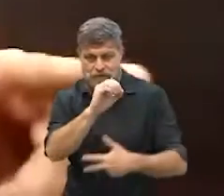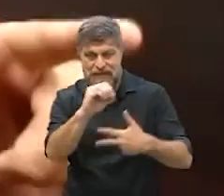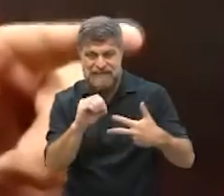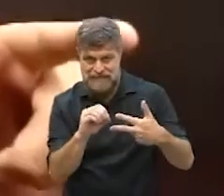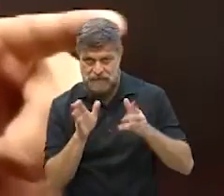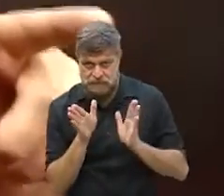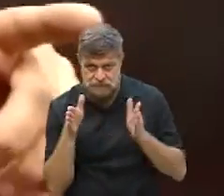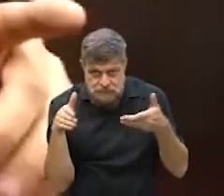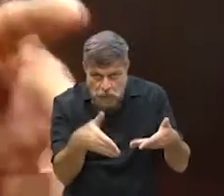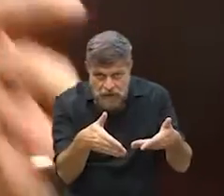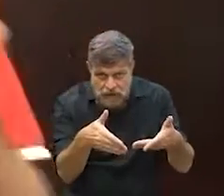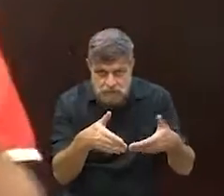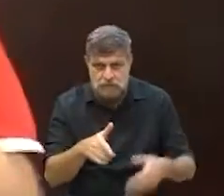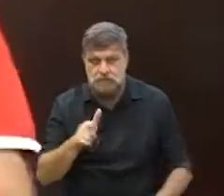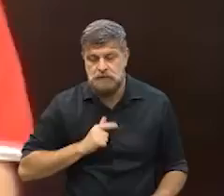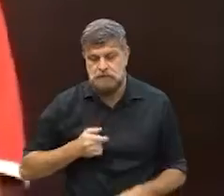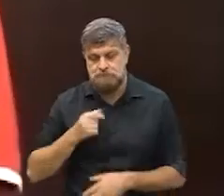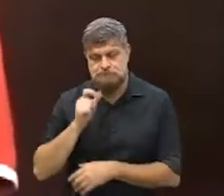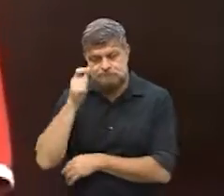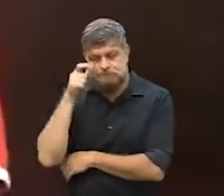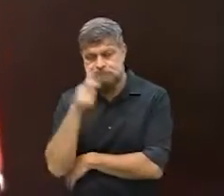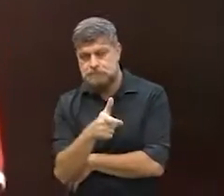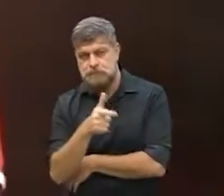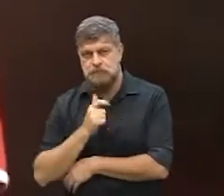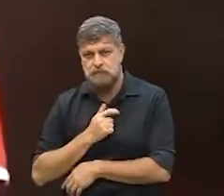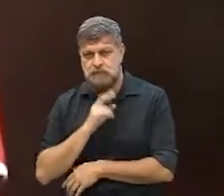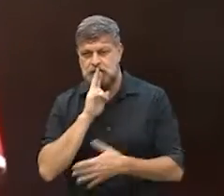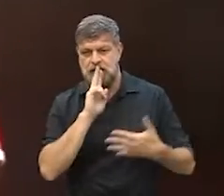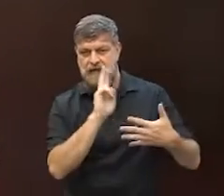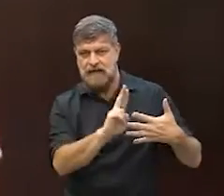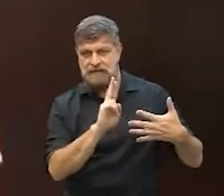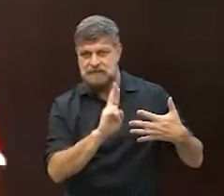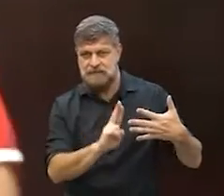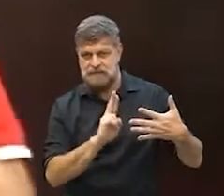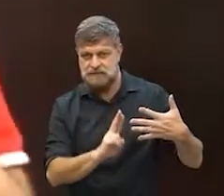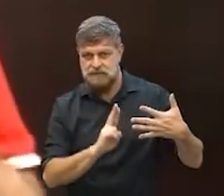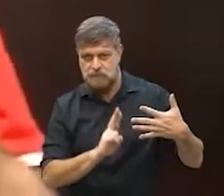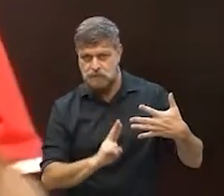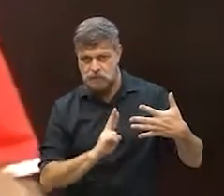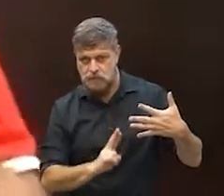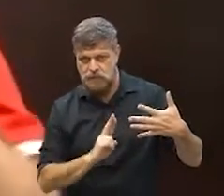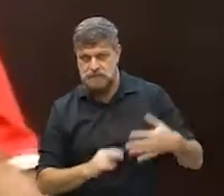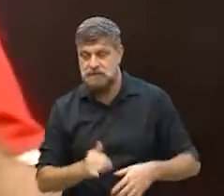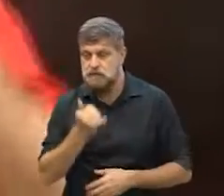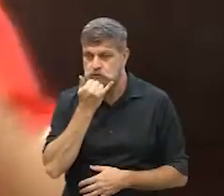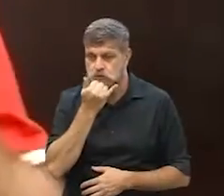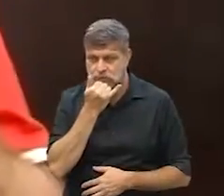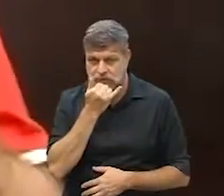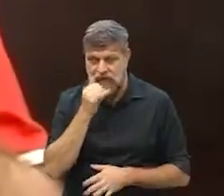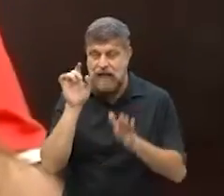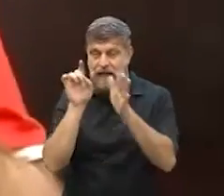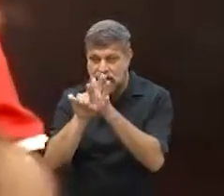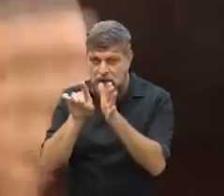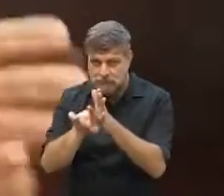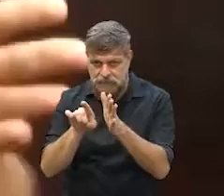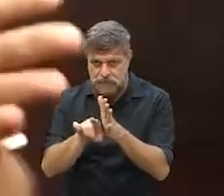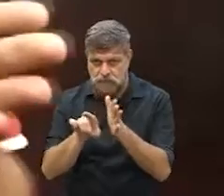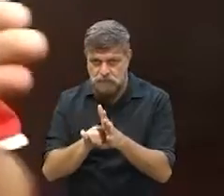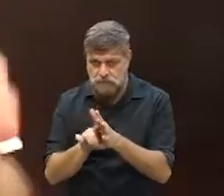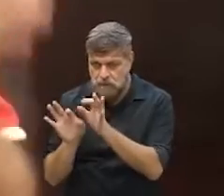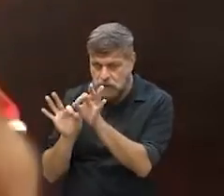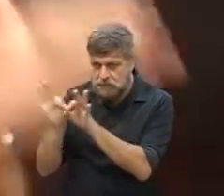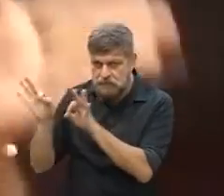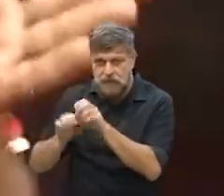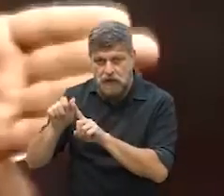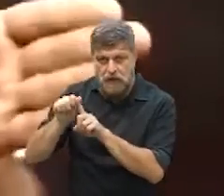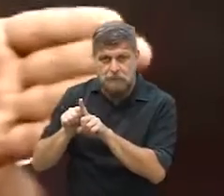no Enem, é interessante pensar que as respostas, elas terminam de ser montadas, as perguntas, elas param de